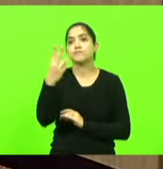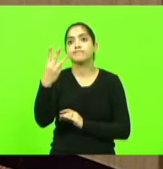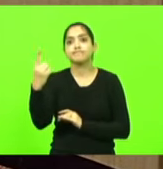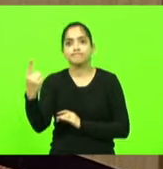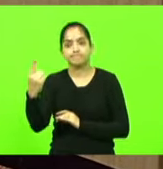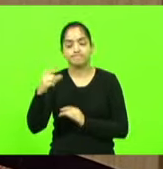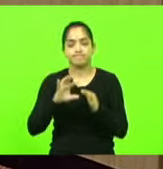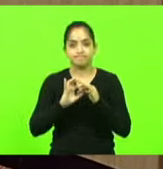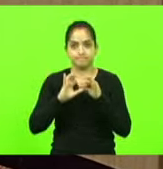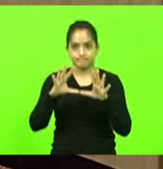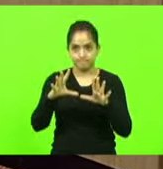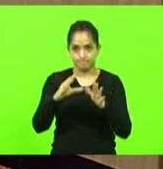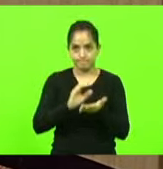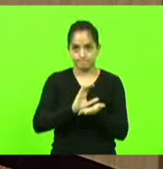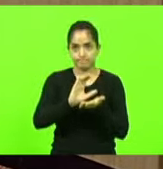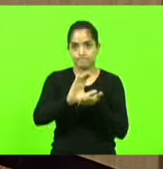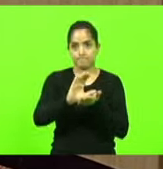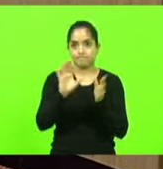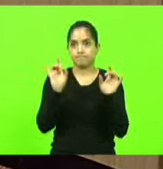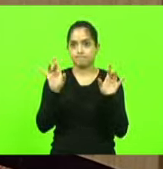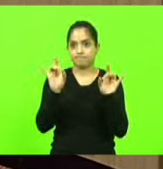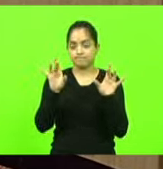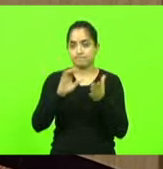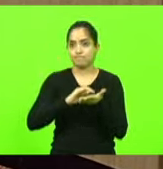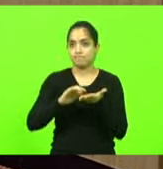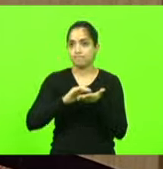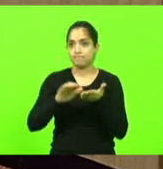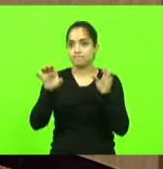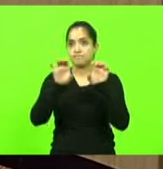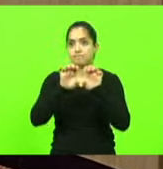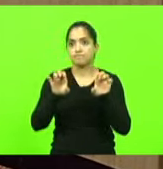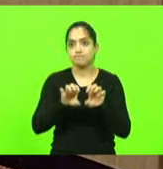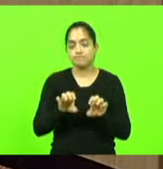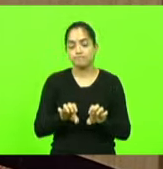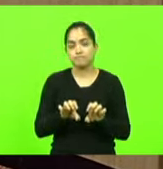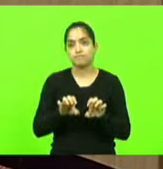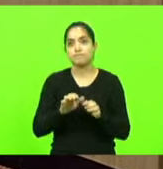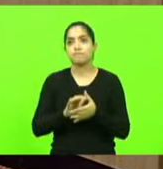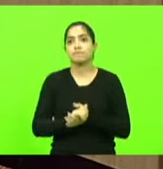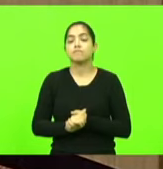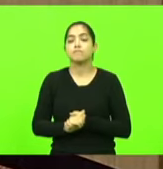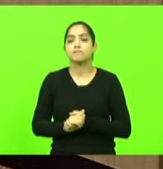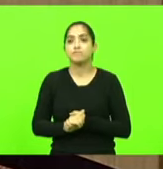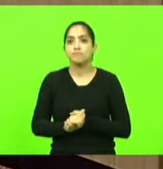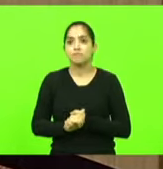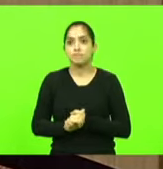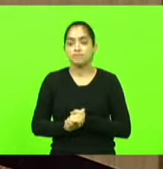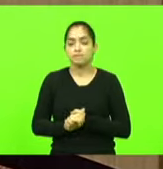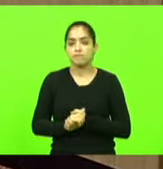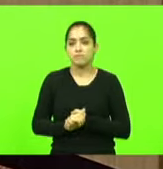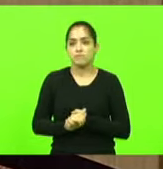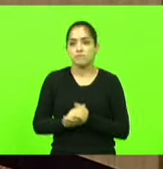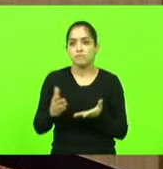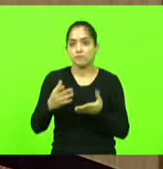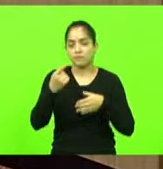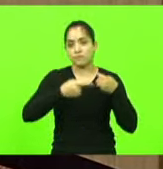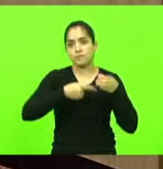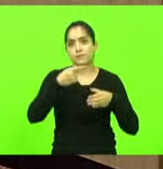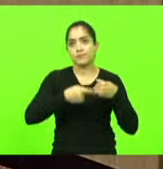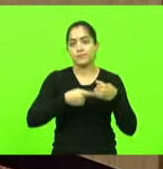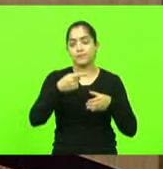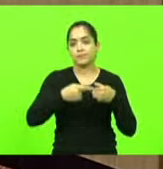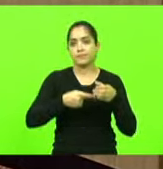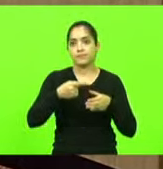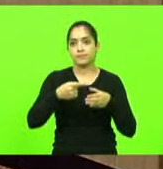autoriza a abertura de crédito especial em favor da Secretaria de Estado da Infraestrutura e Mobilidade e adota outras providências. Com parecer favorável da Comissão